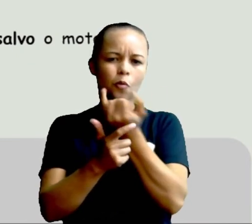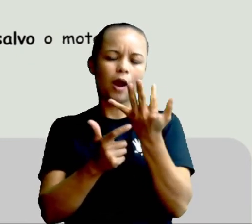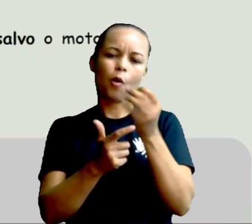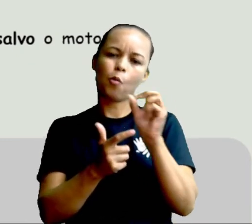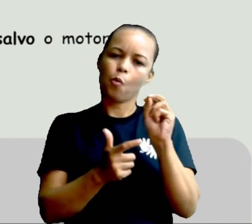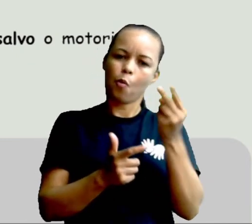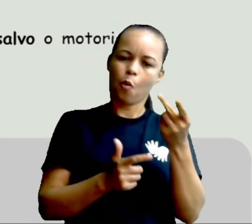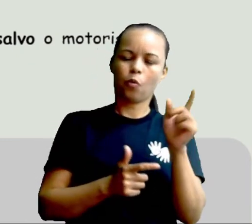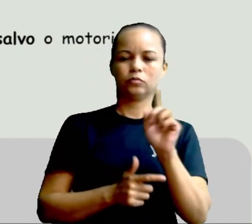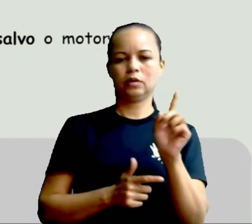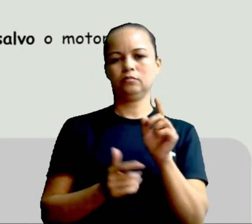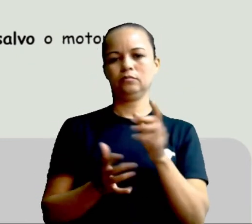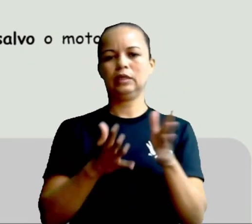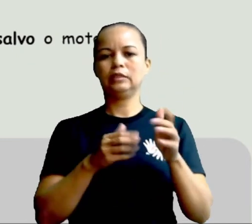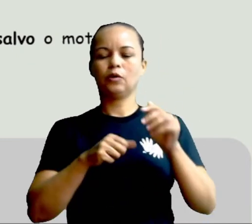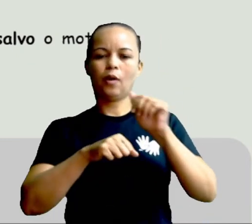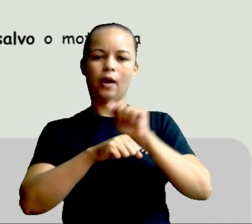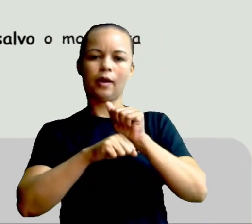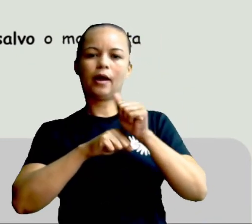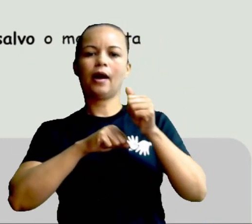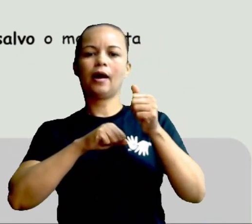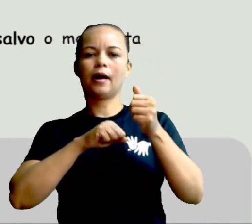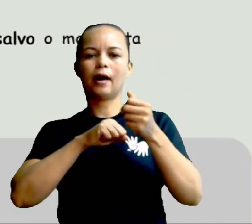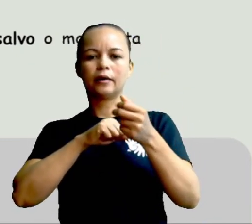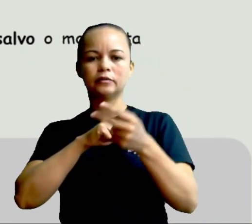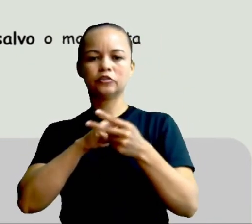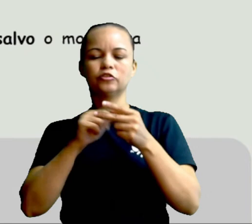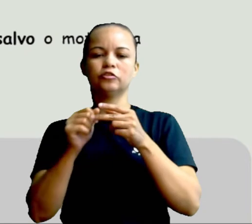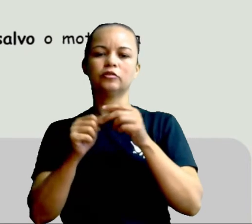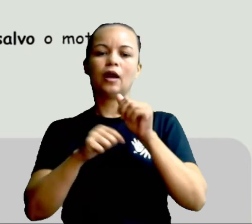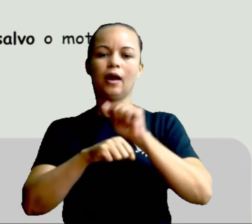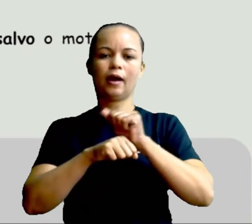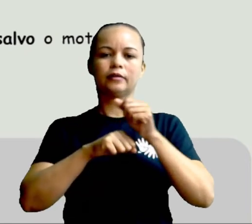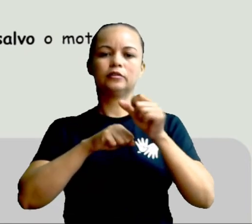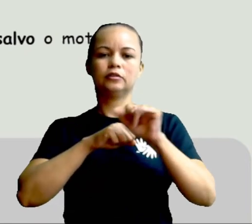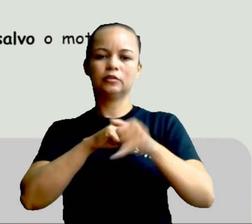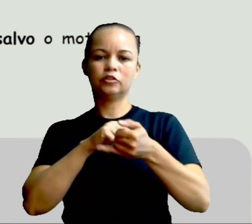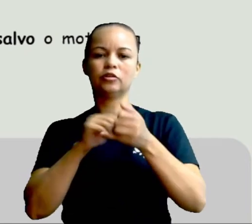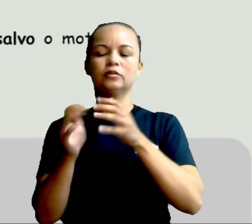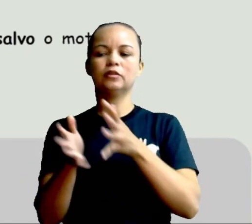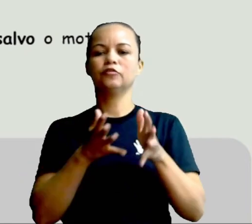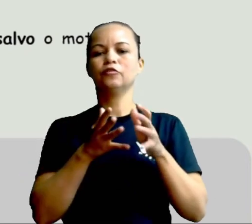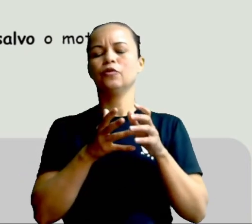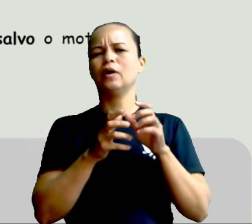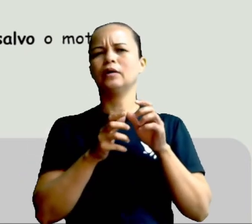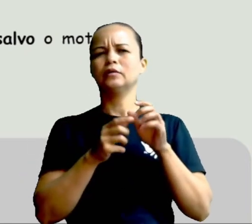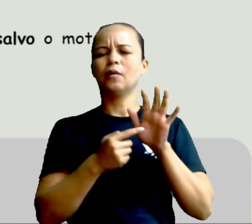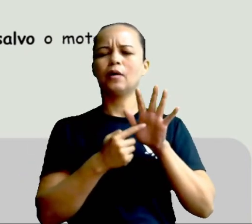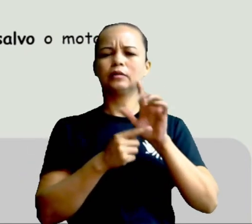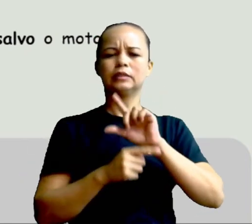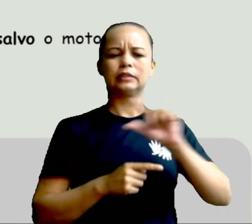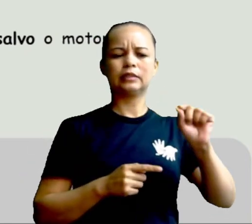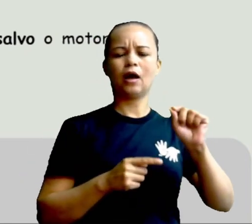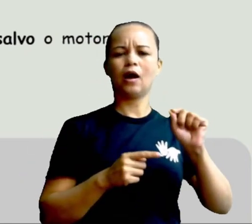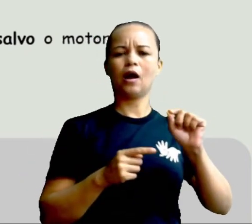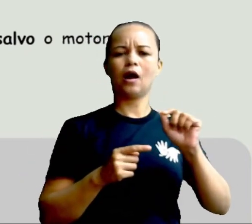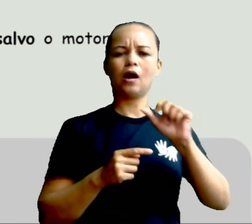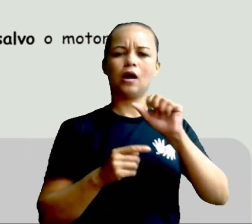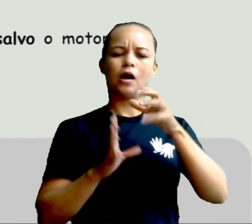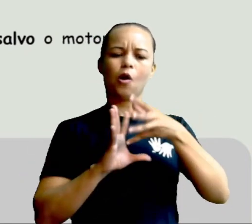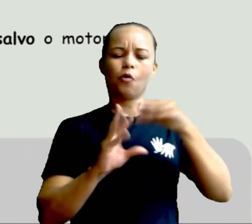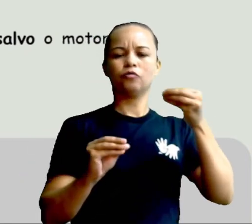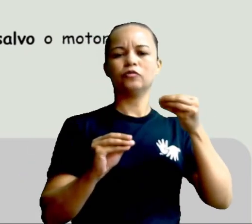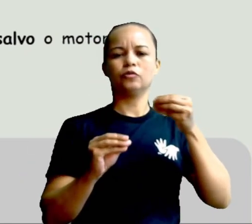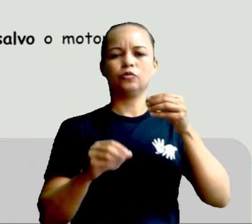certo? E sim adjetivo. Então, vamos lá. Na letrinha A temos partiram todos, salvo